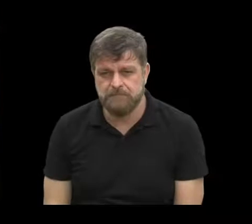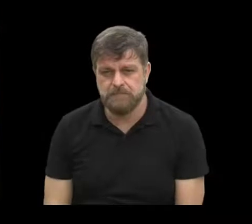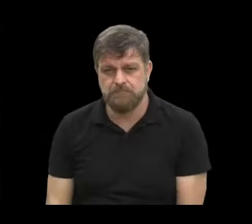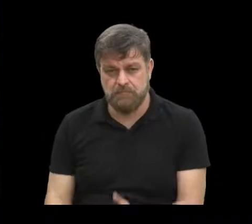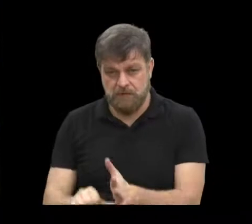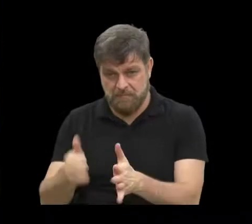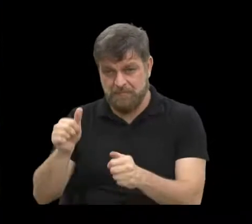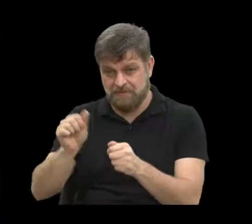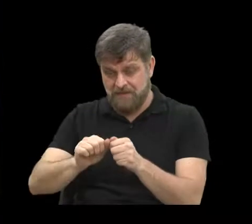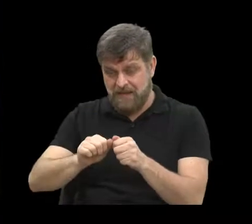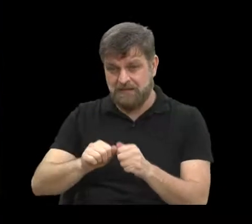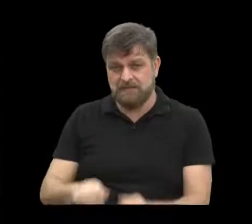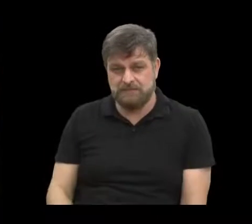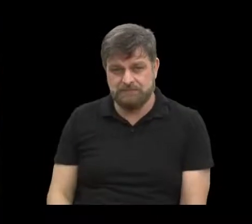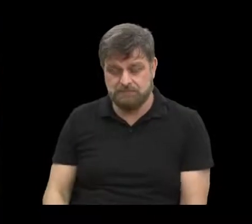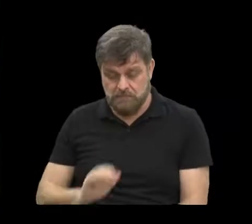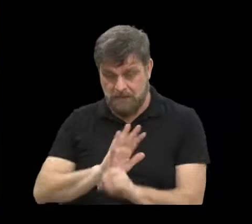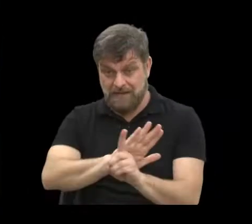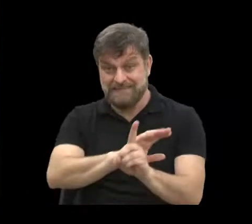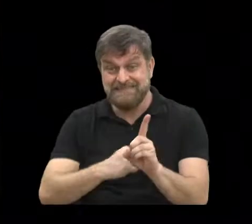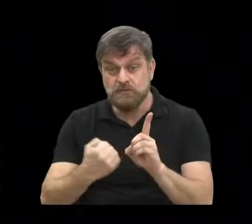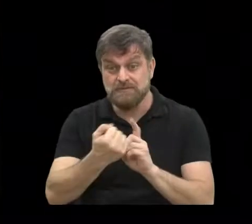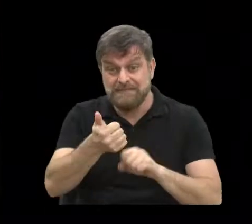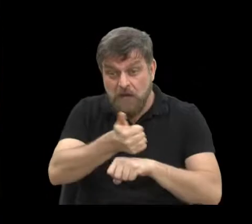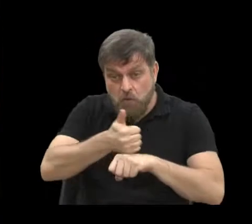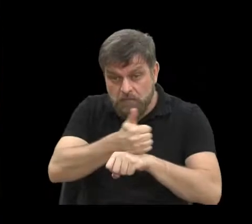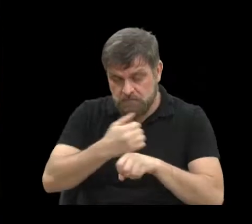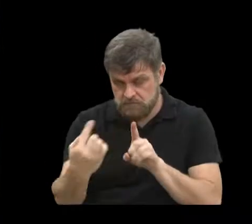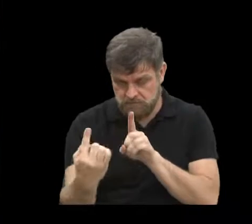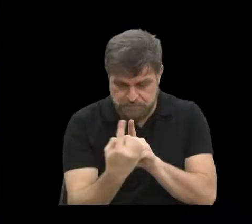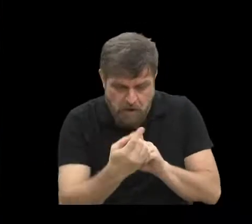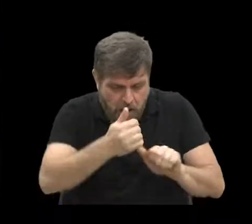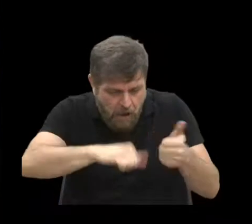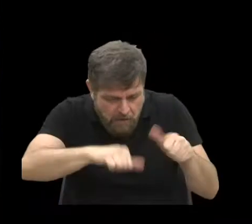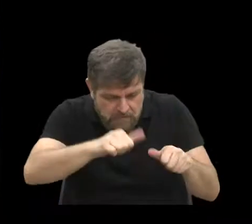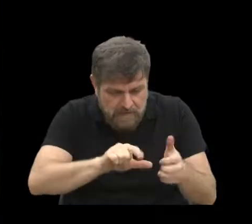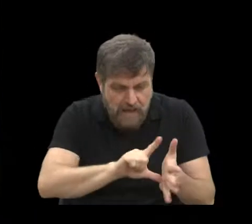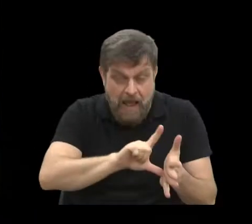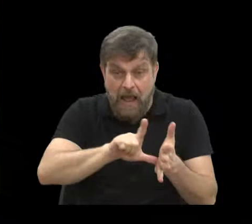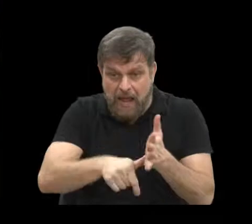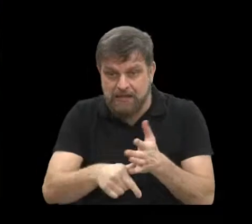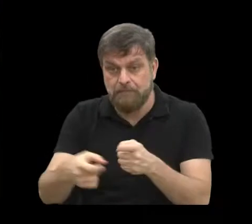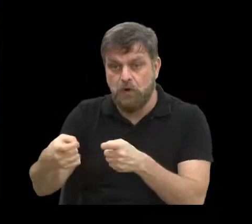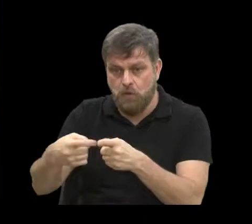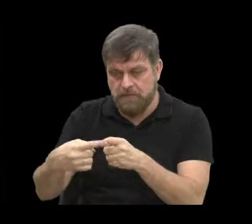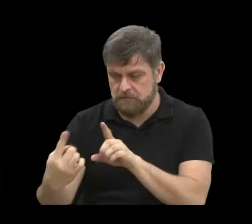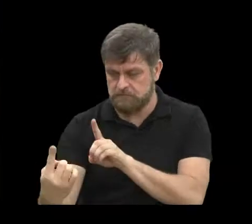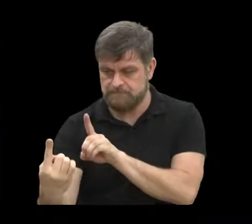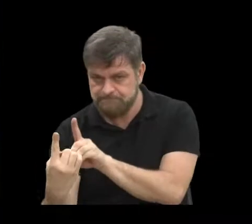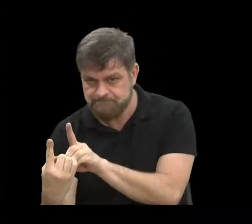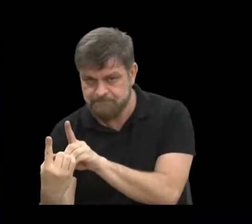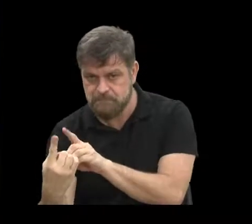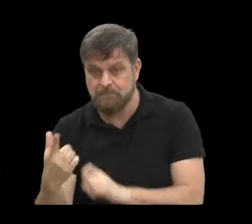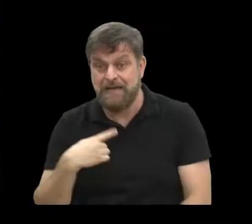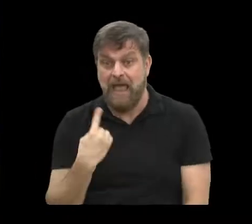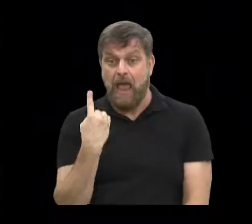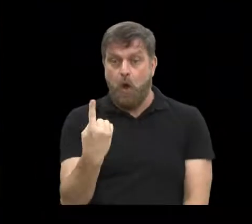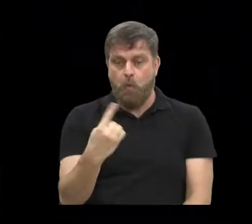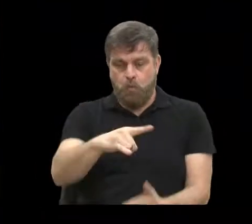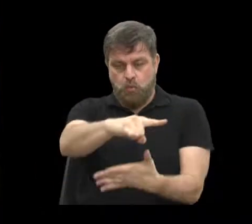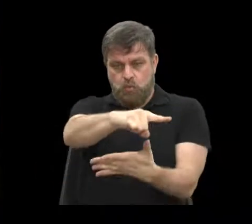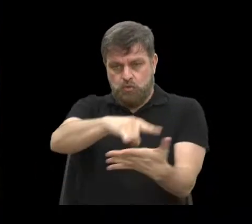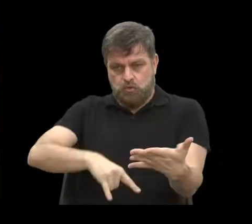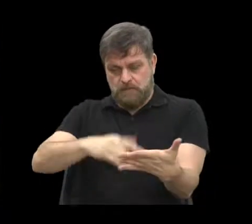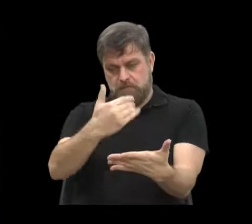Primeiro é feita a avaliação social, depois a avaliação médica, mas o resultado é um só, tá?